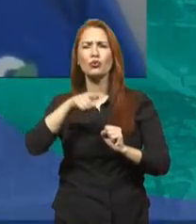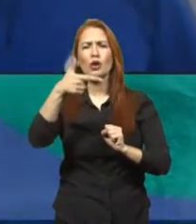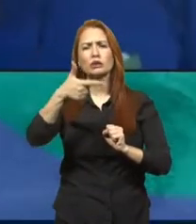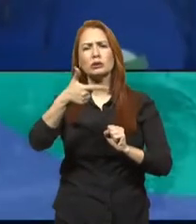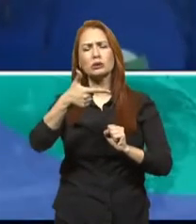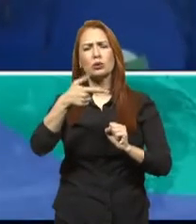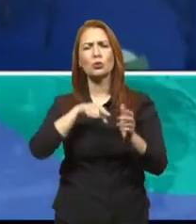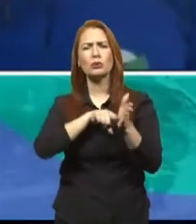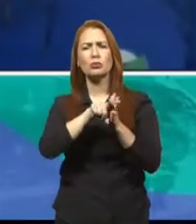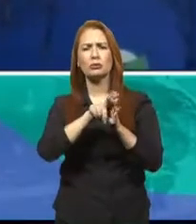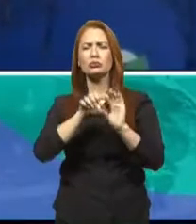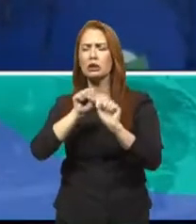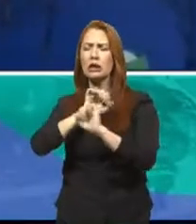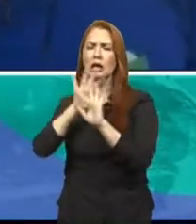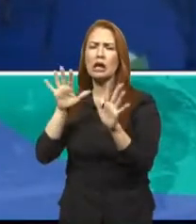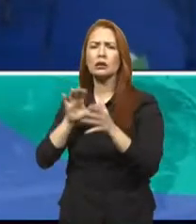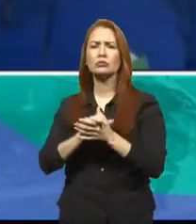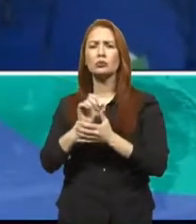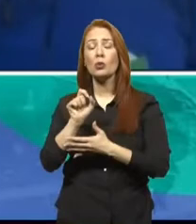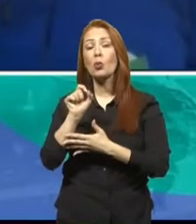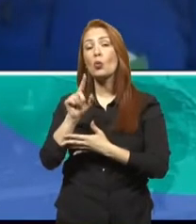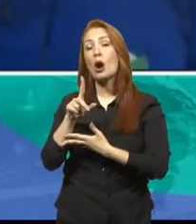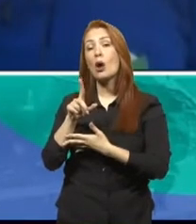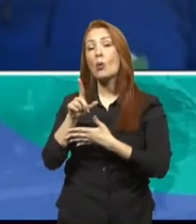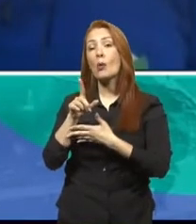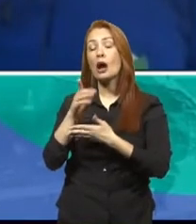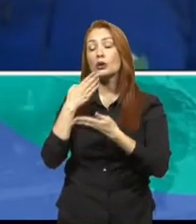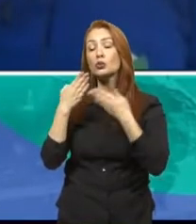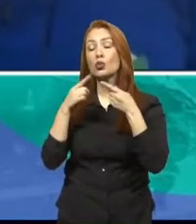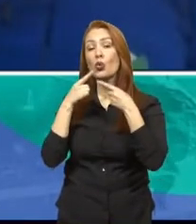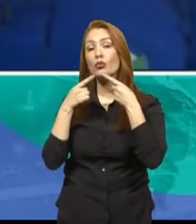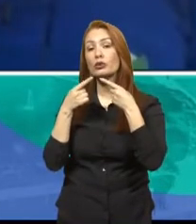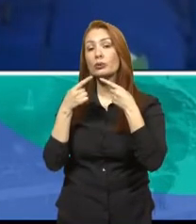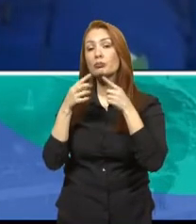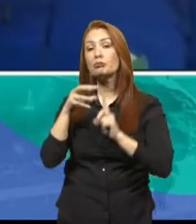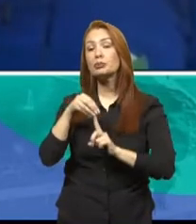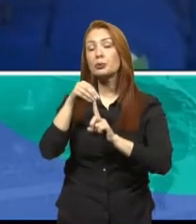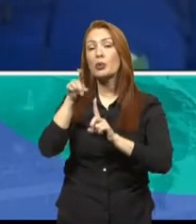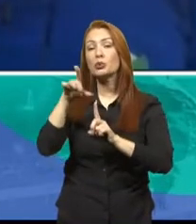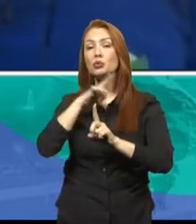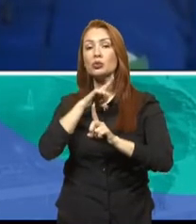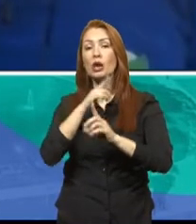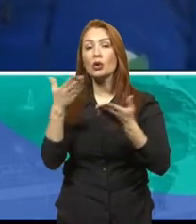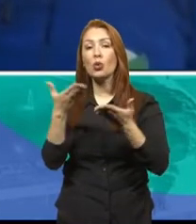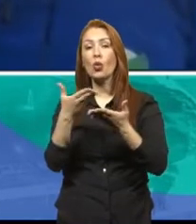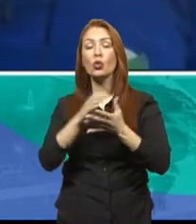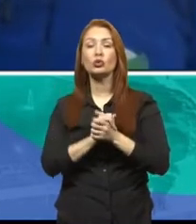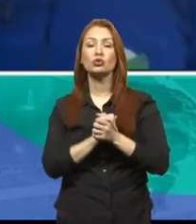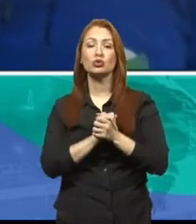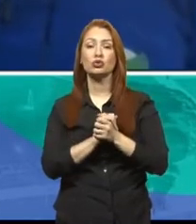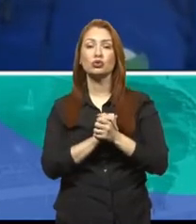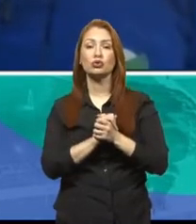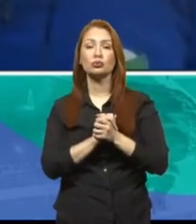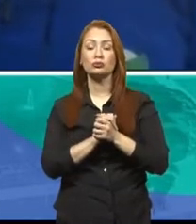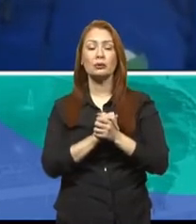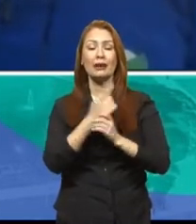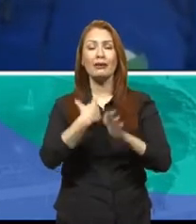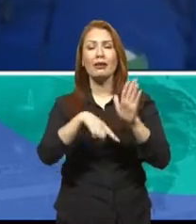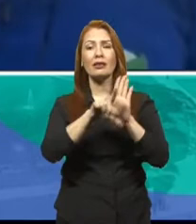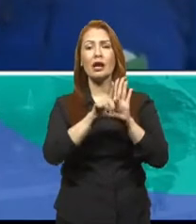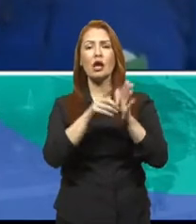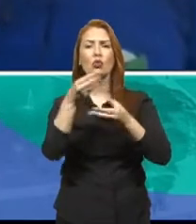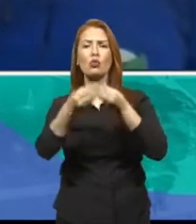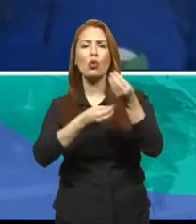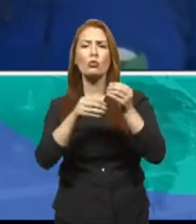minha segunda pergunta é: qual é a dúvida principal que tu tem hoje em relação ao fluxo da lei, né? Enfim, a como botar projeto, para que o